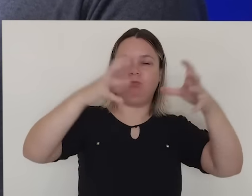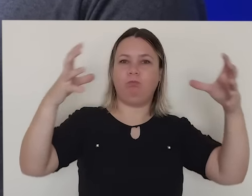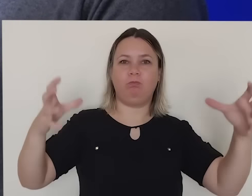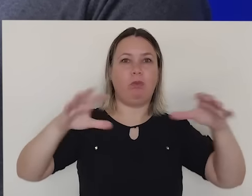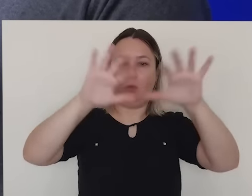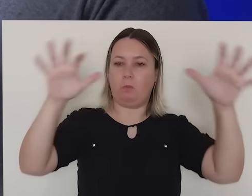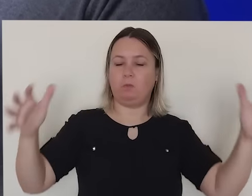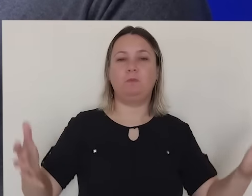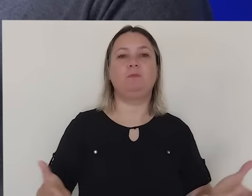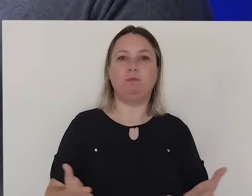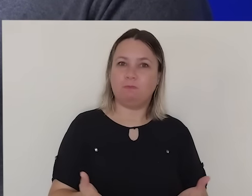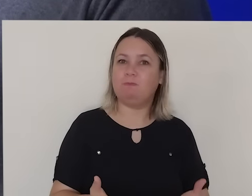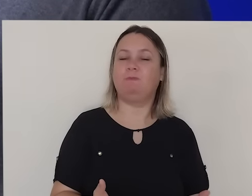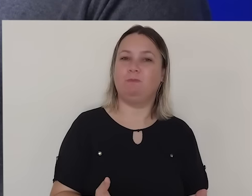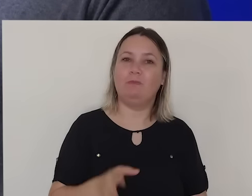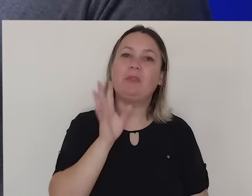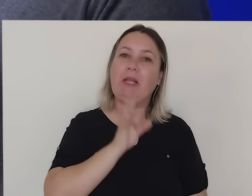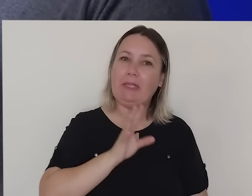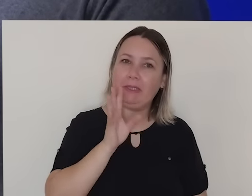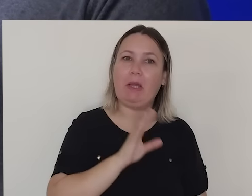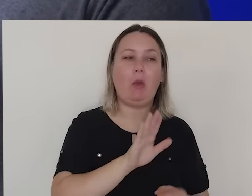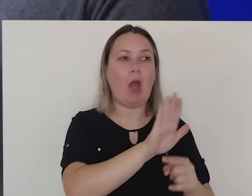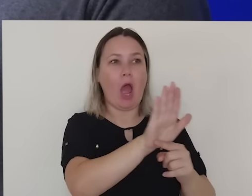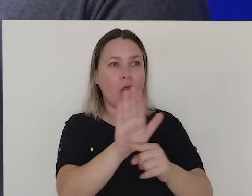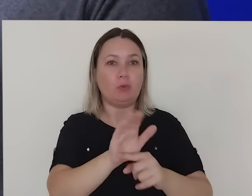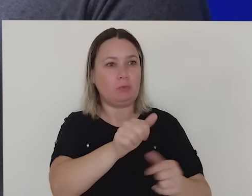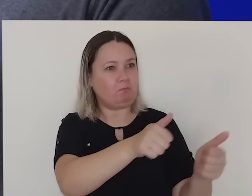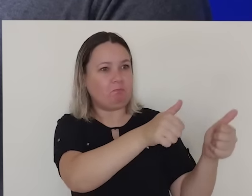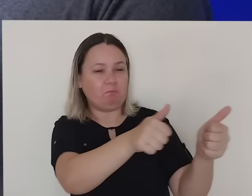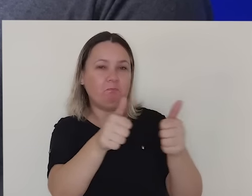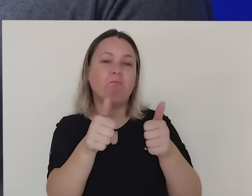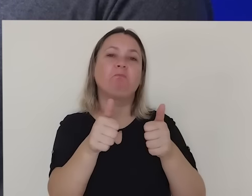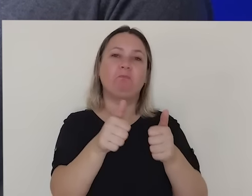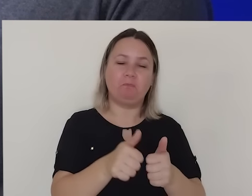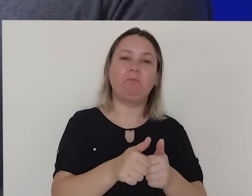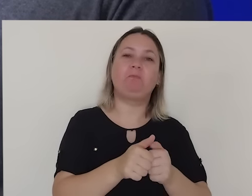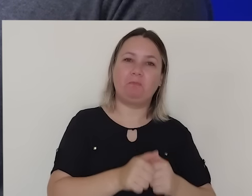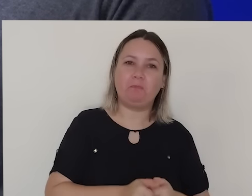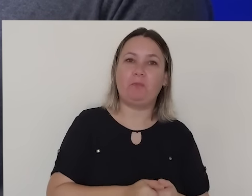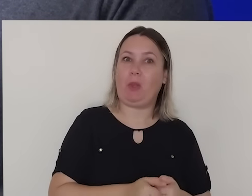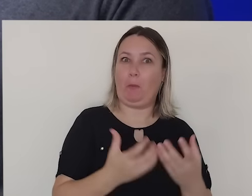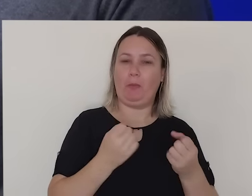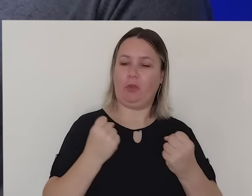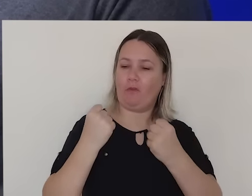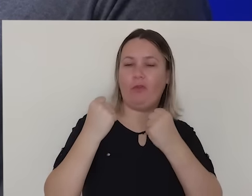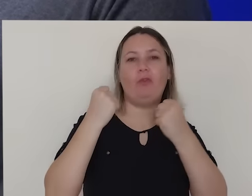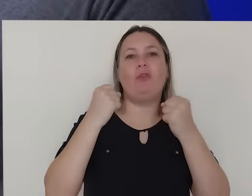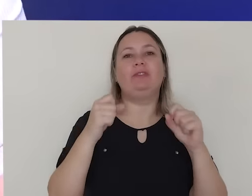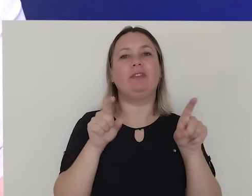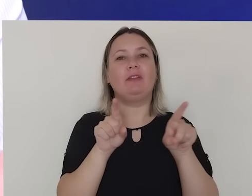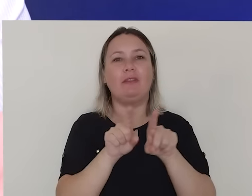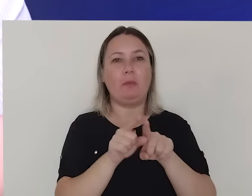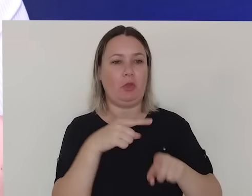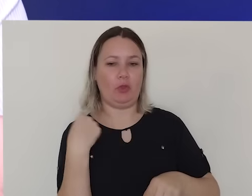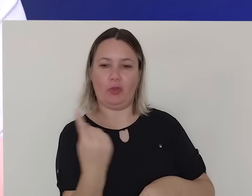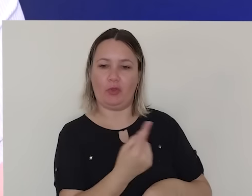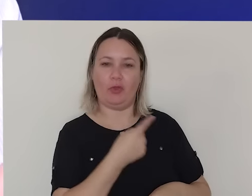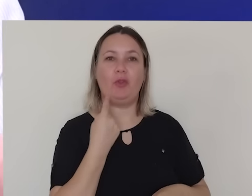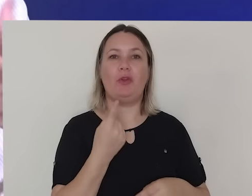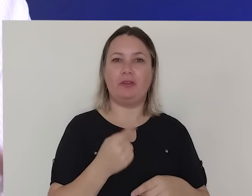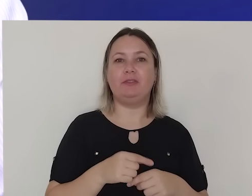impactando positivamente né buscando aí esse tema da sustentabilidade Então a gente tem muita força né em no nosso segmento no